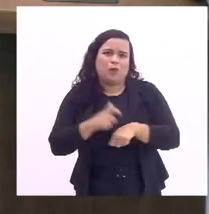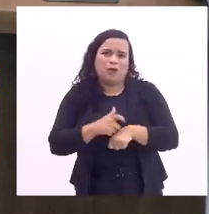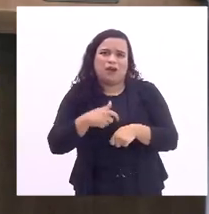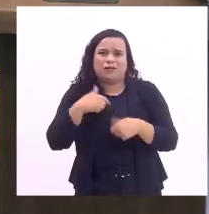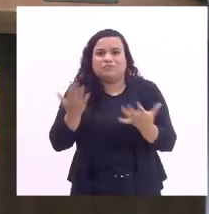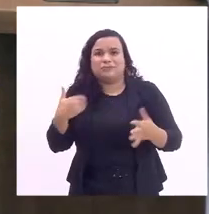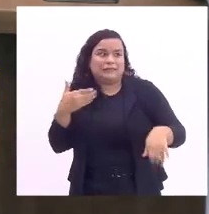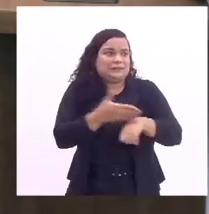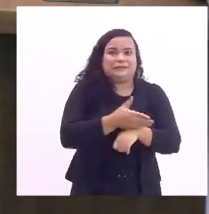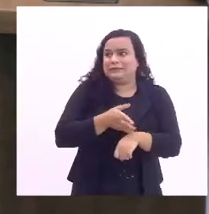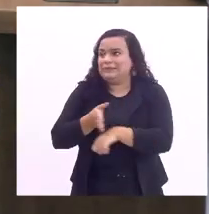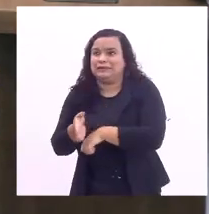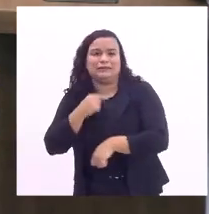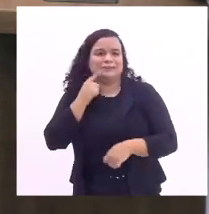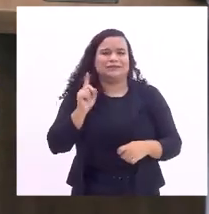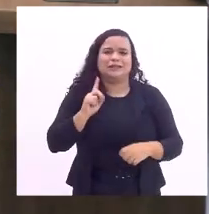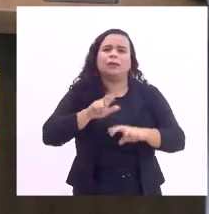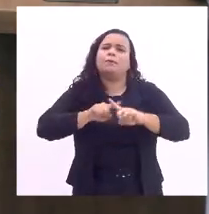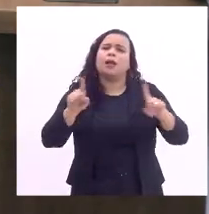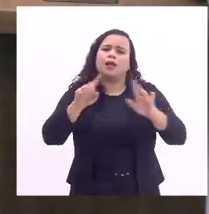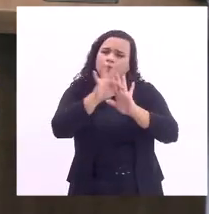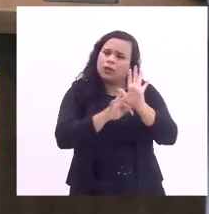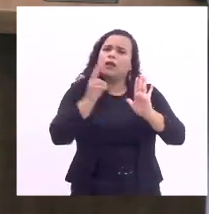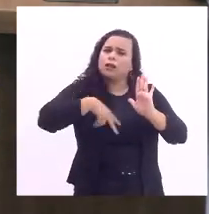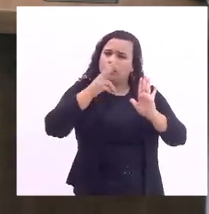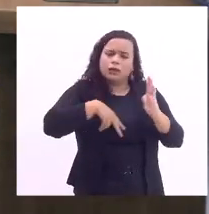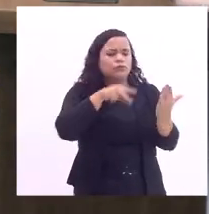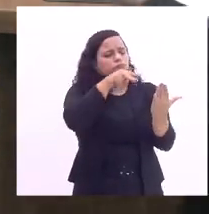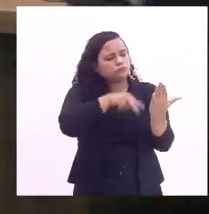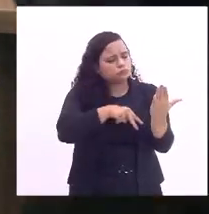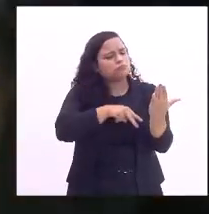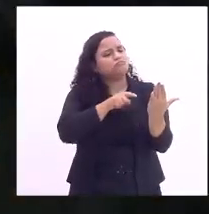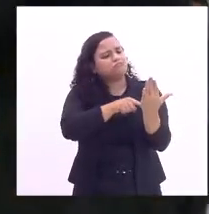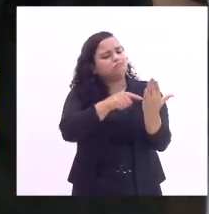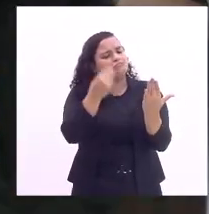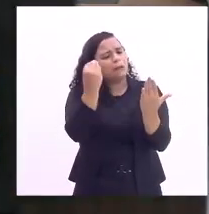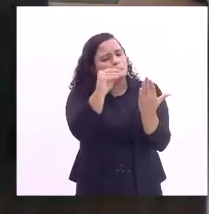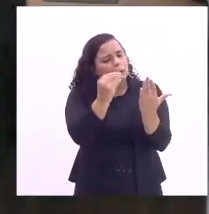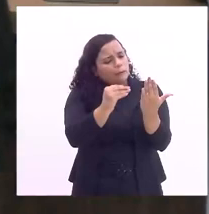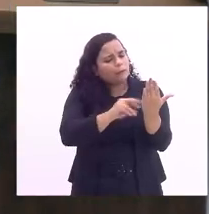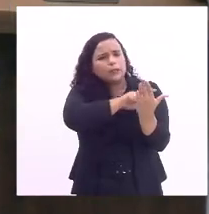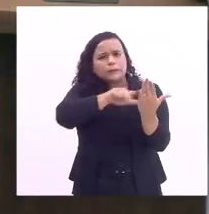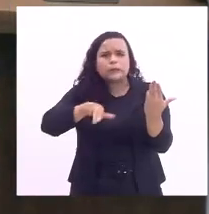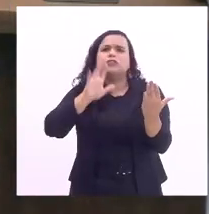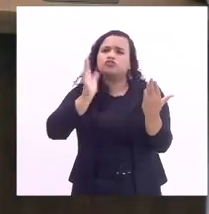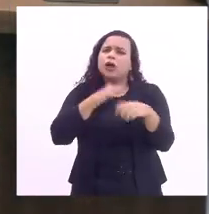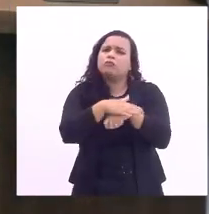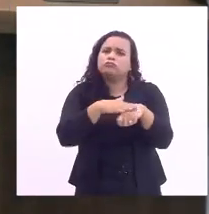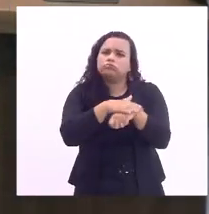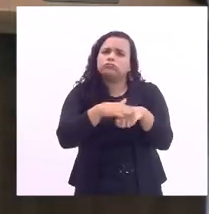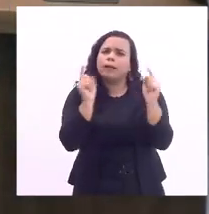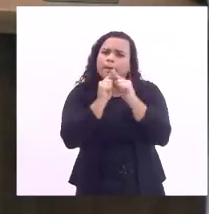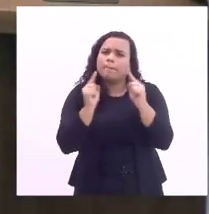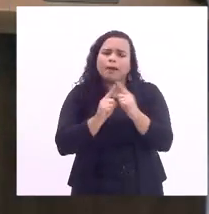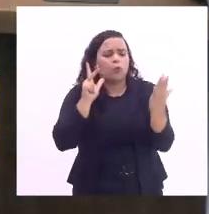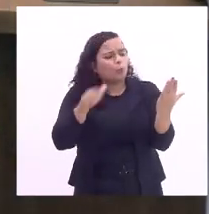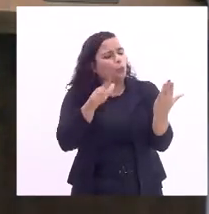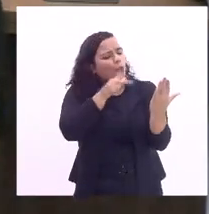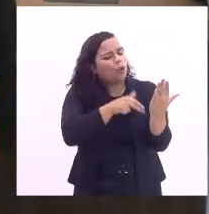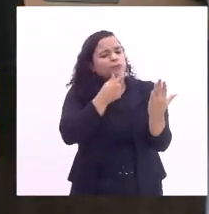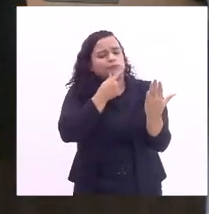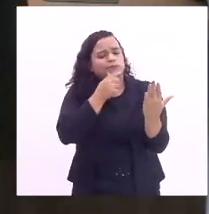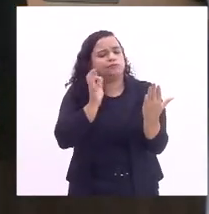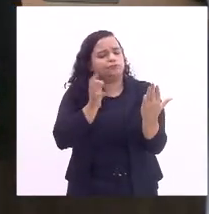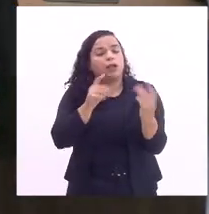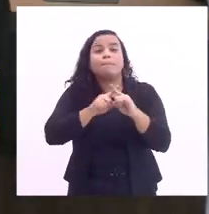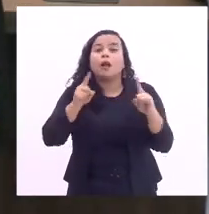texto. Muito do que o texto está refletindo é do que vinha se dialogando, mas eu quero destacar que eu ainda tenho